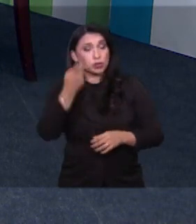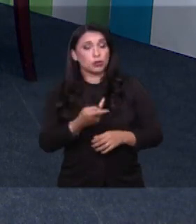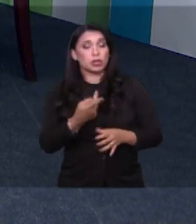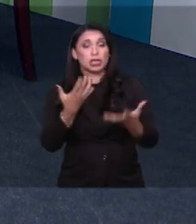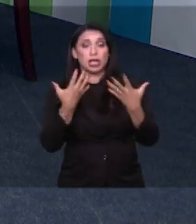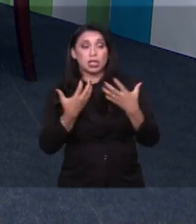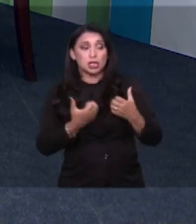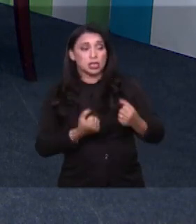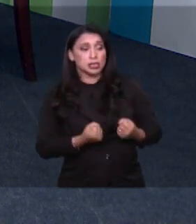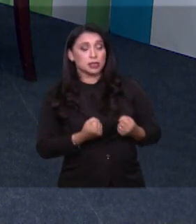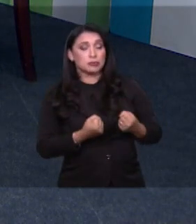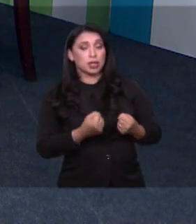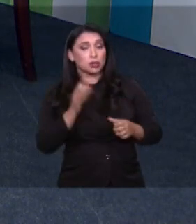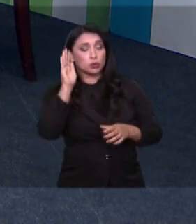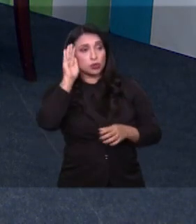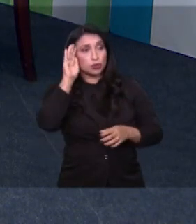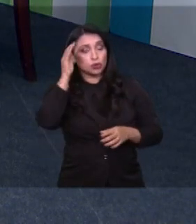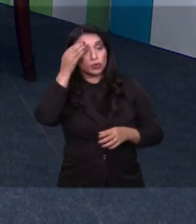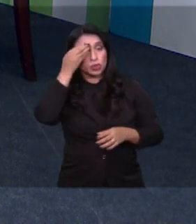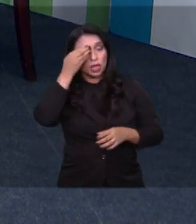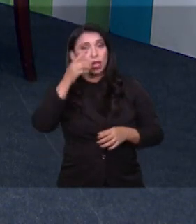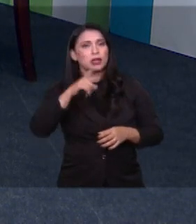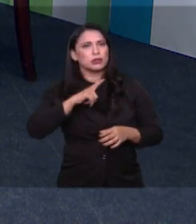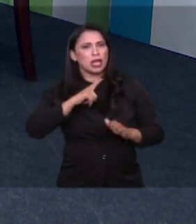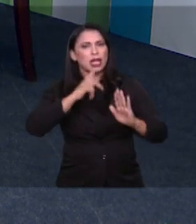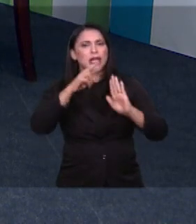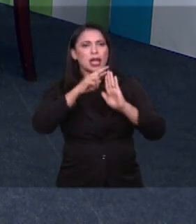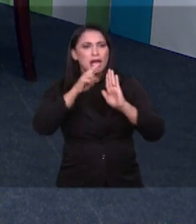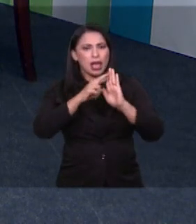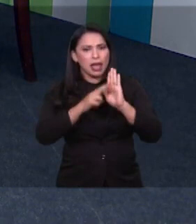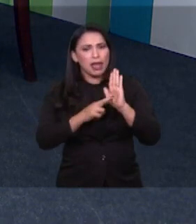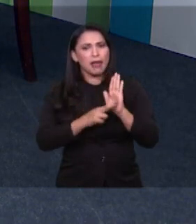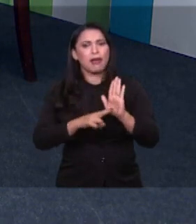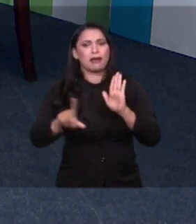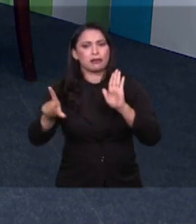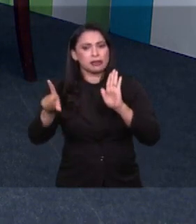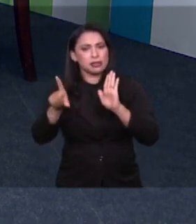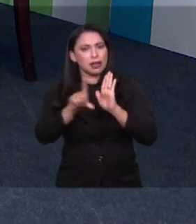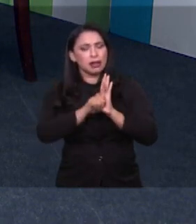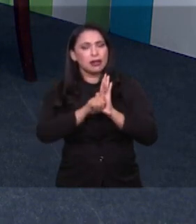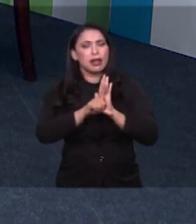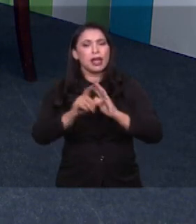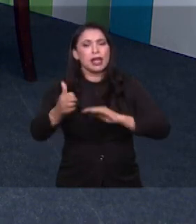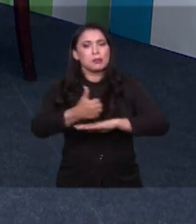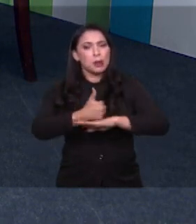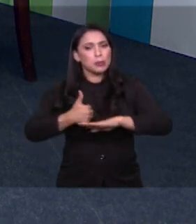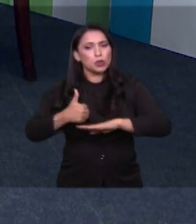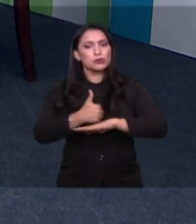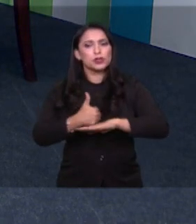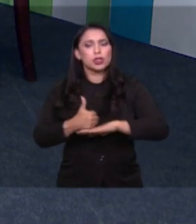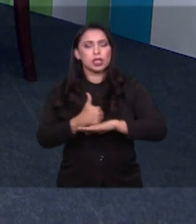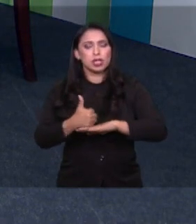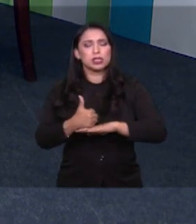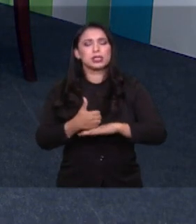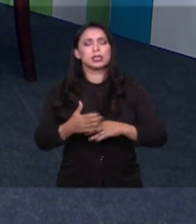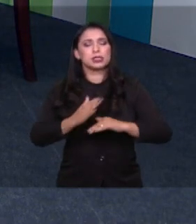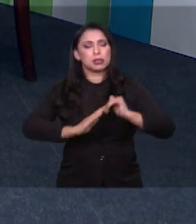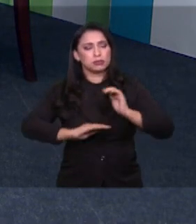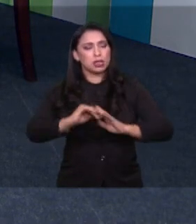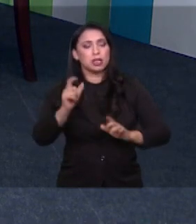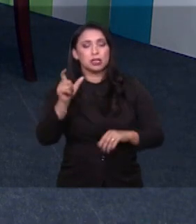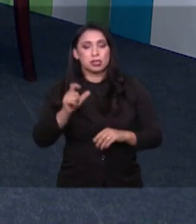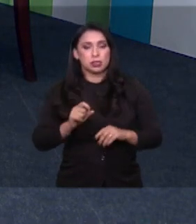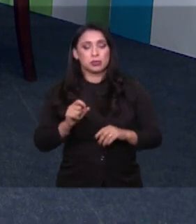né? Porque existe todo um regramento que a lei traz com relação à profissionalização dessas